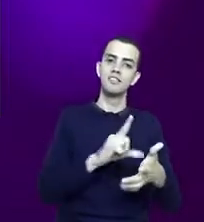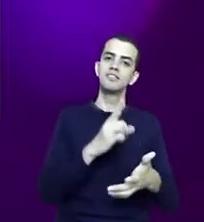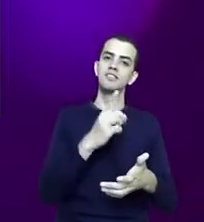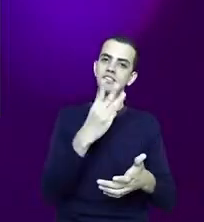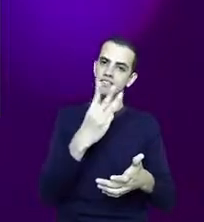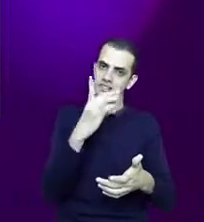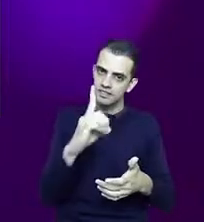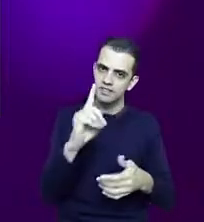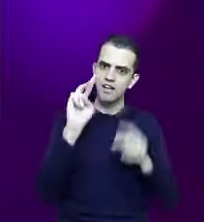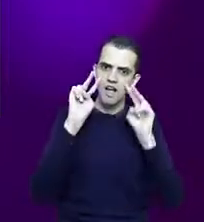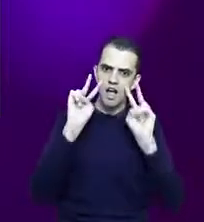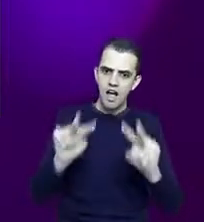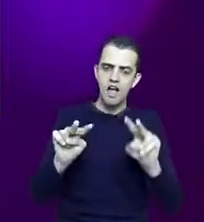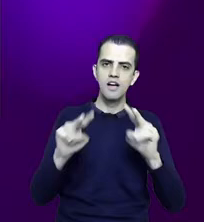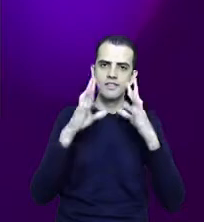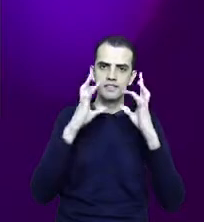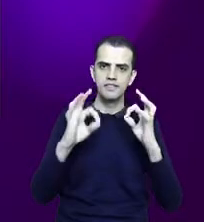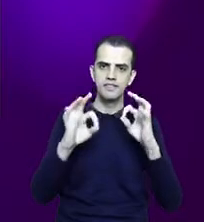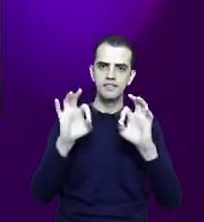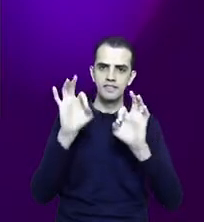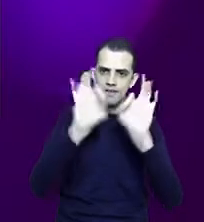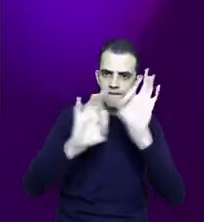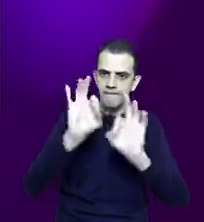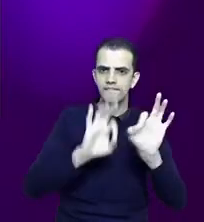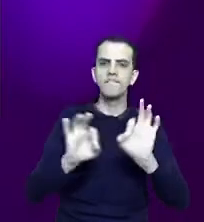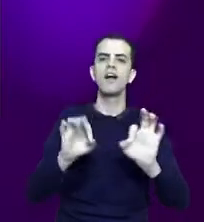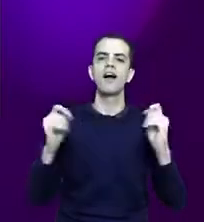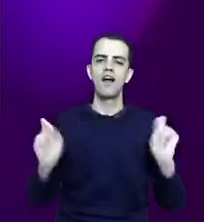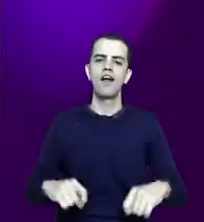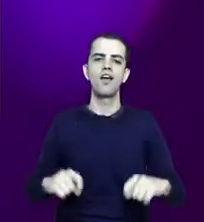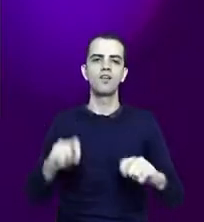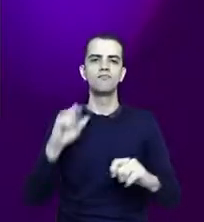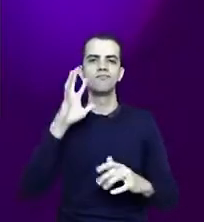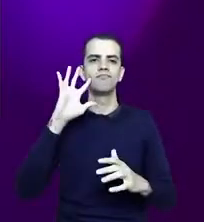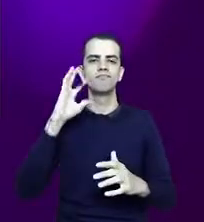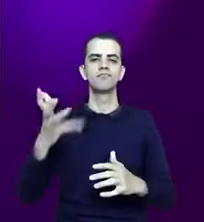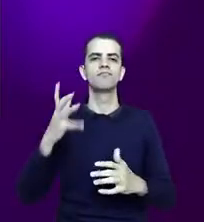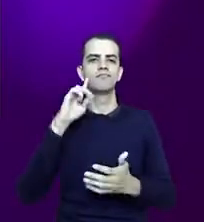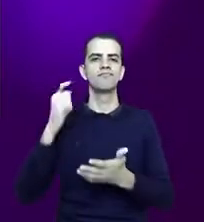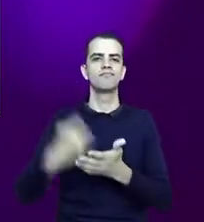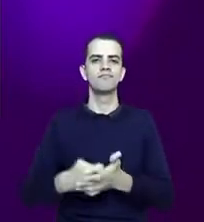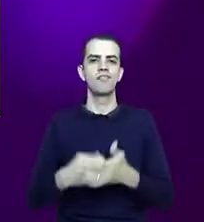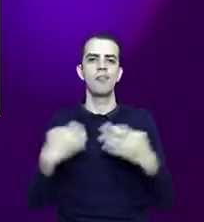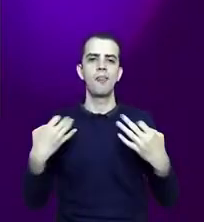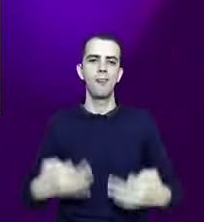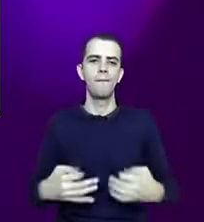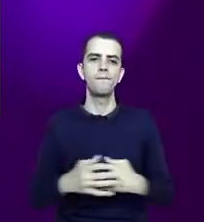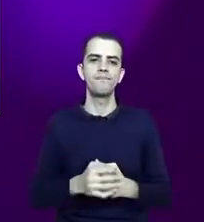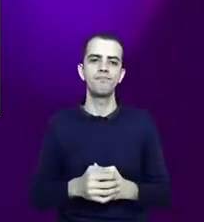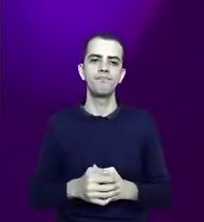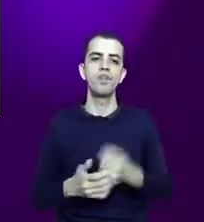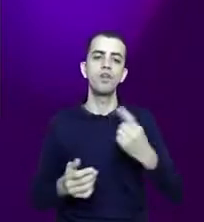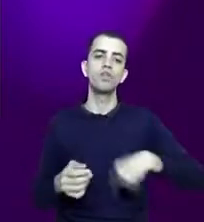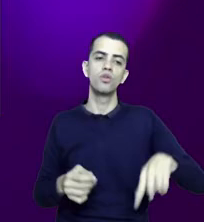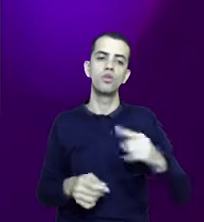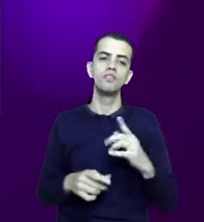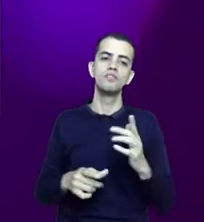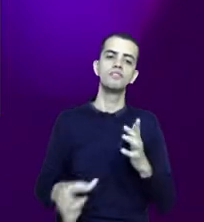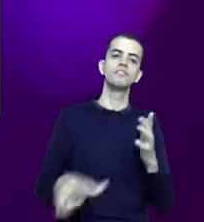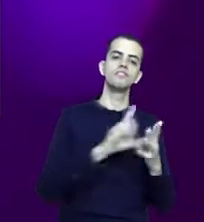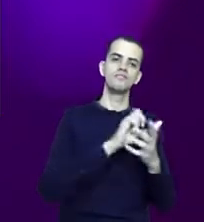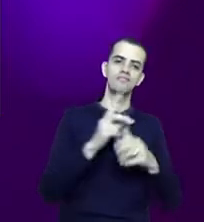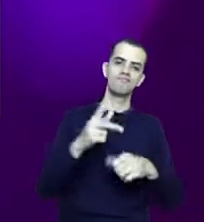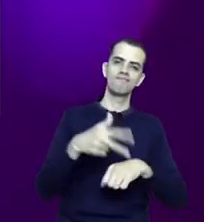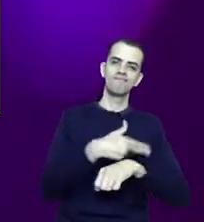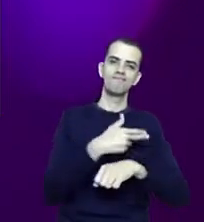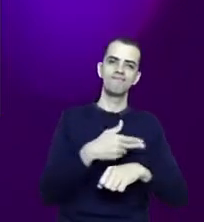Então, as deformidades aí extraarticulares, tradicionalmente, a gente sempre fez esse planejamento utilizando